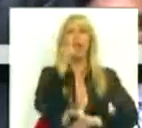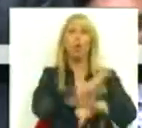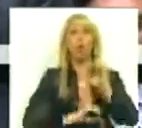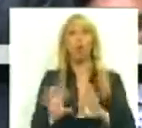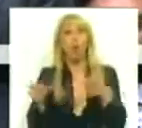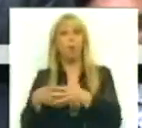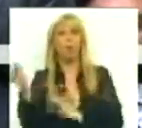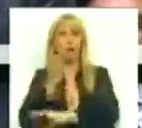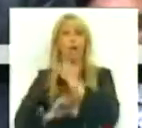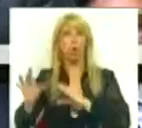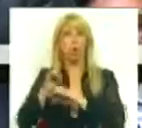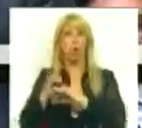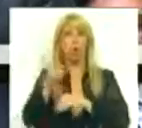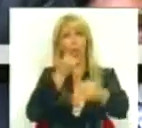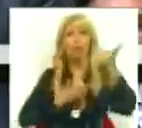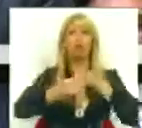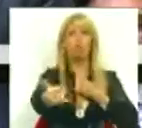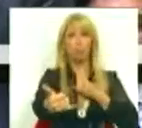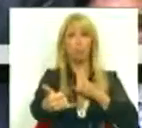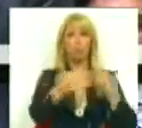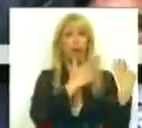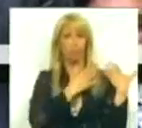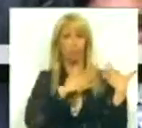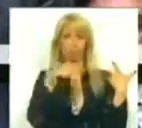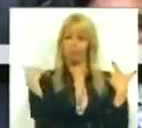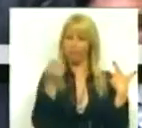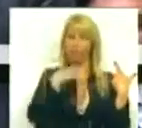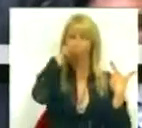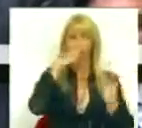que se vai substituir à responsabilidade de governarmos o